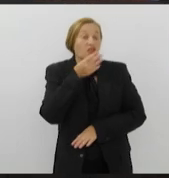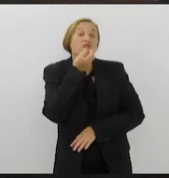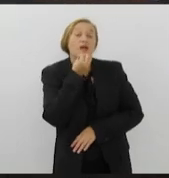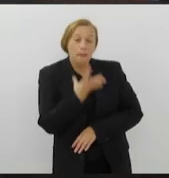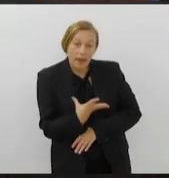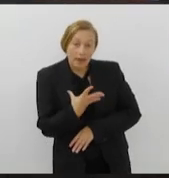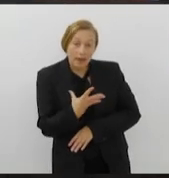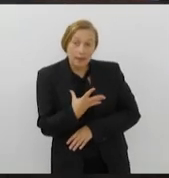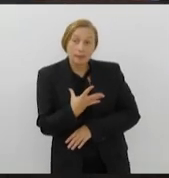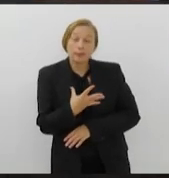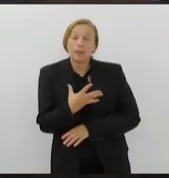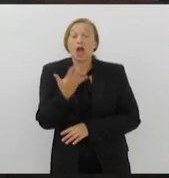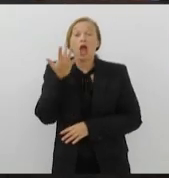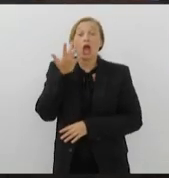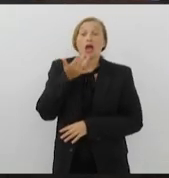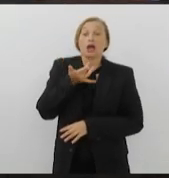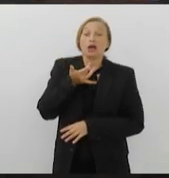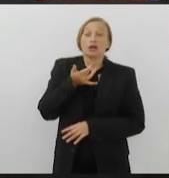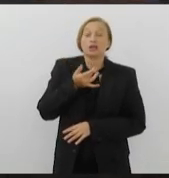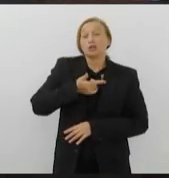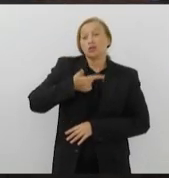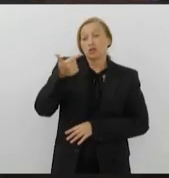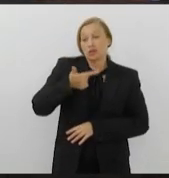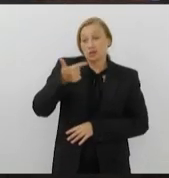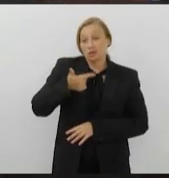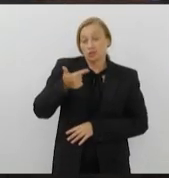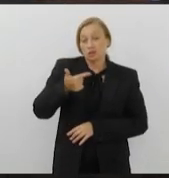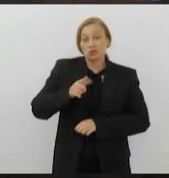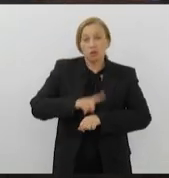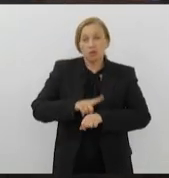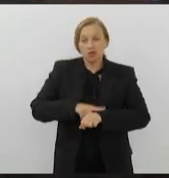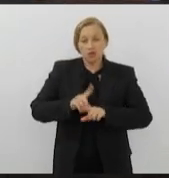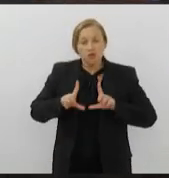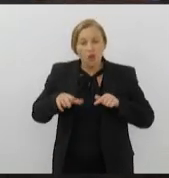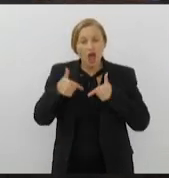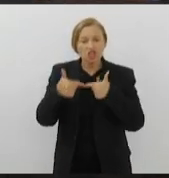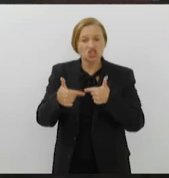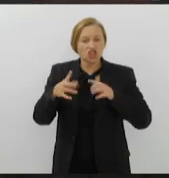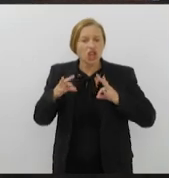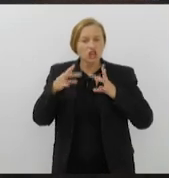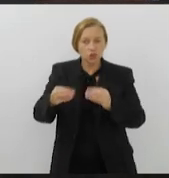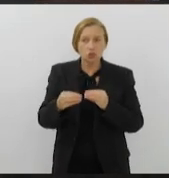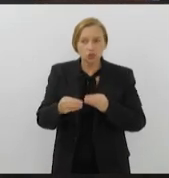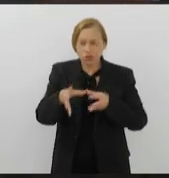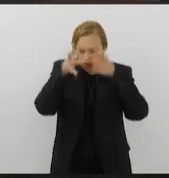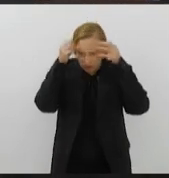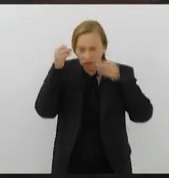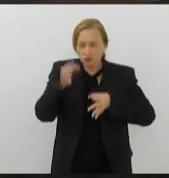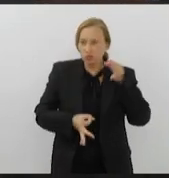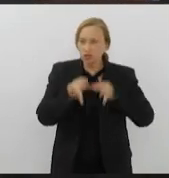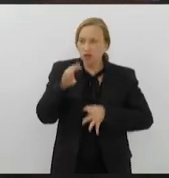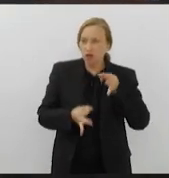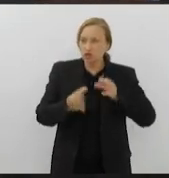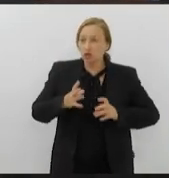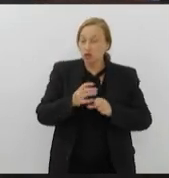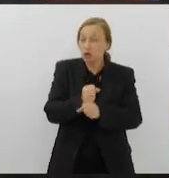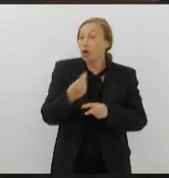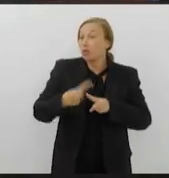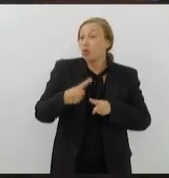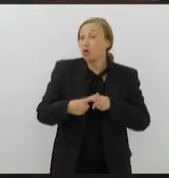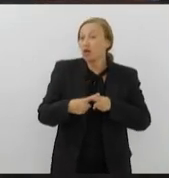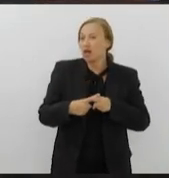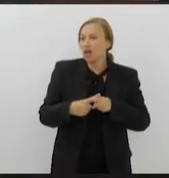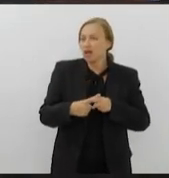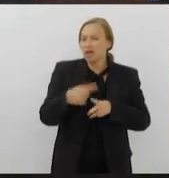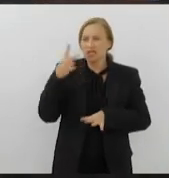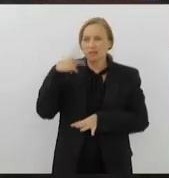aqui. Eu, nesse segundo semestre, vou ser implacável em tudo que vier do Tribunal de Contas, porque esse parlamento nunca